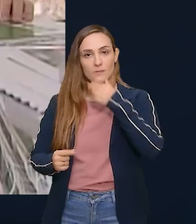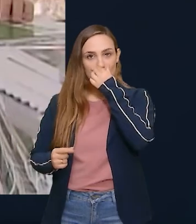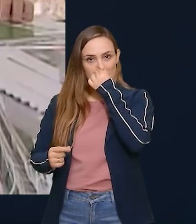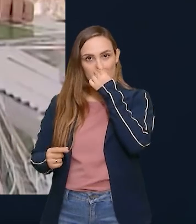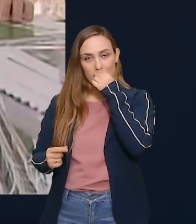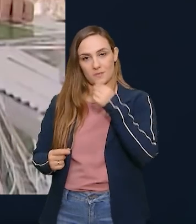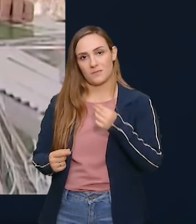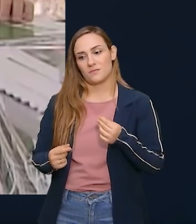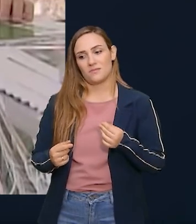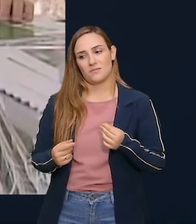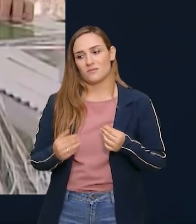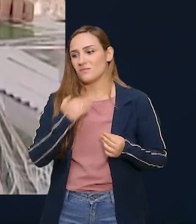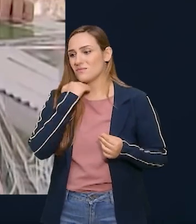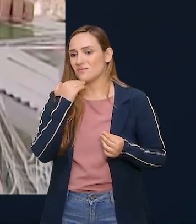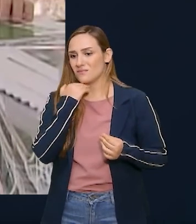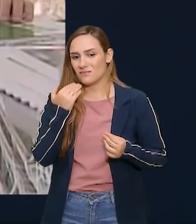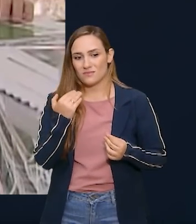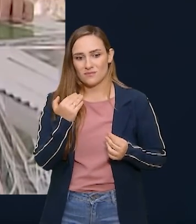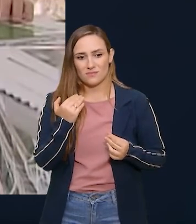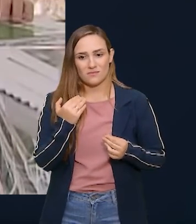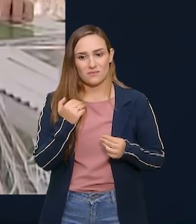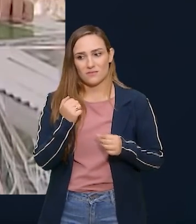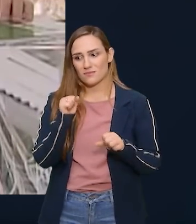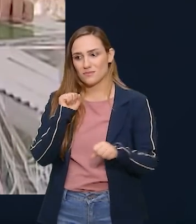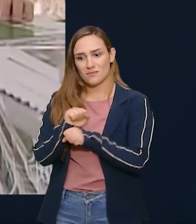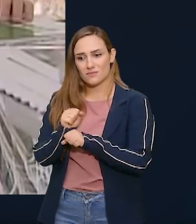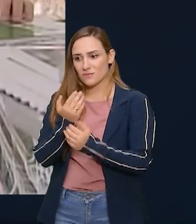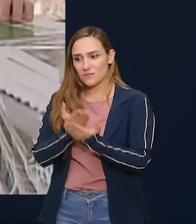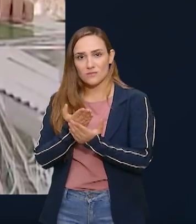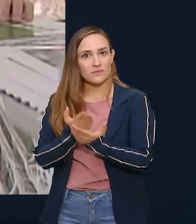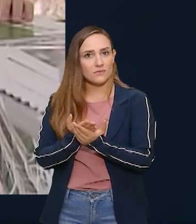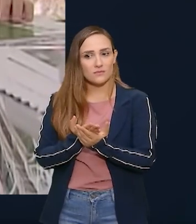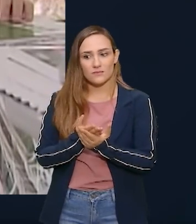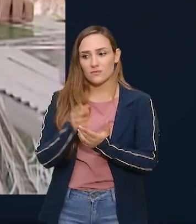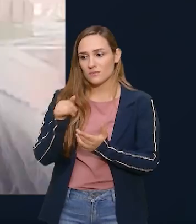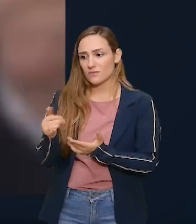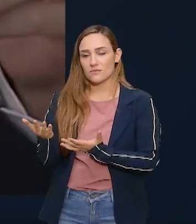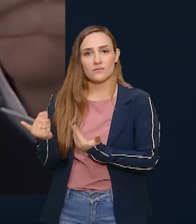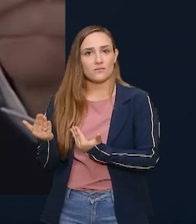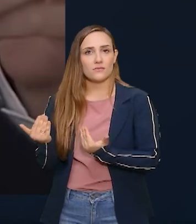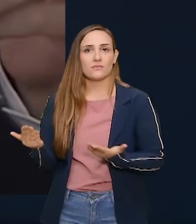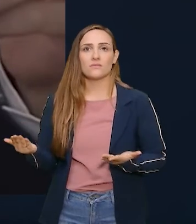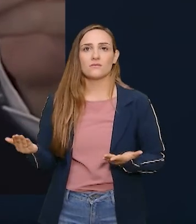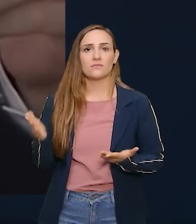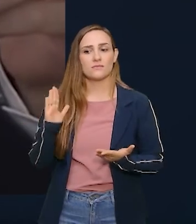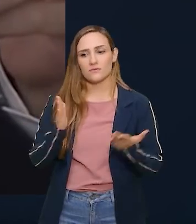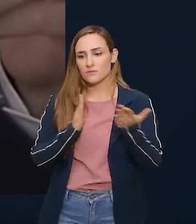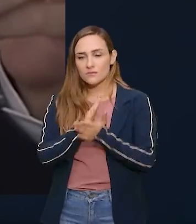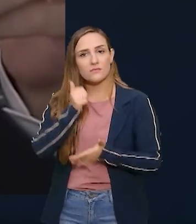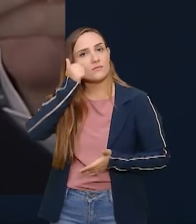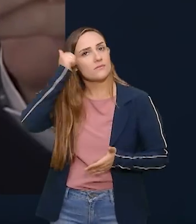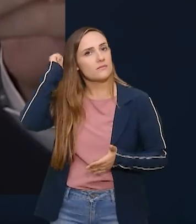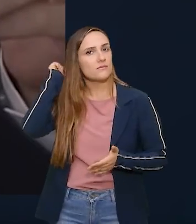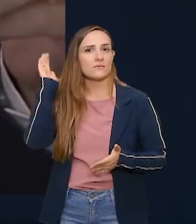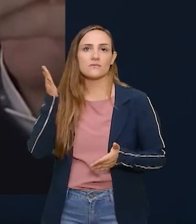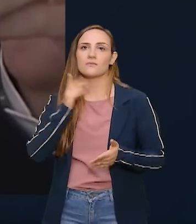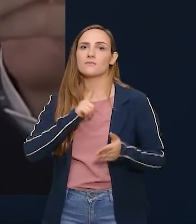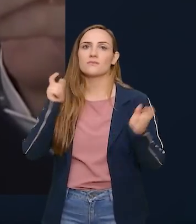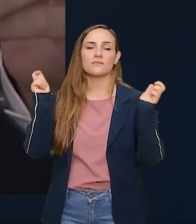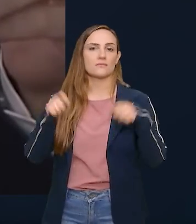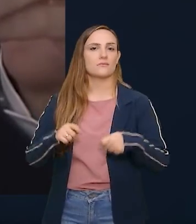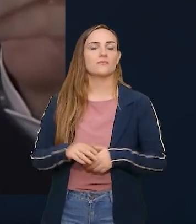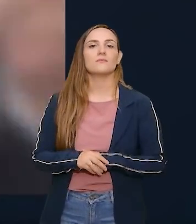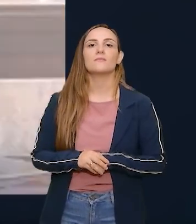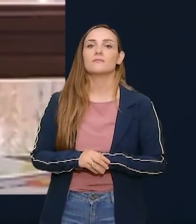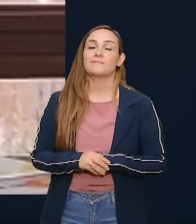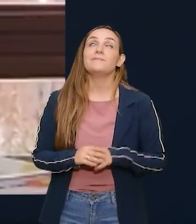ele decide que realmente não faz sentido você restringir o direito à educação desse jovem. Ele já passou no vestibular, já